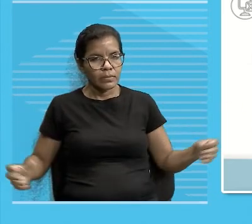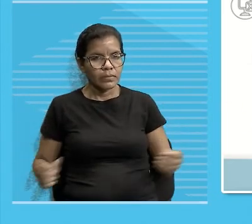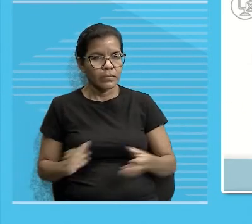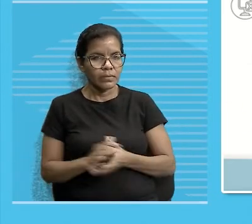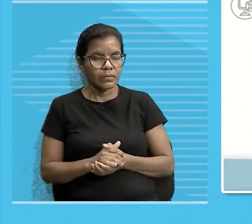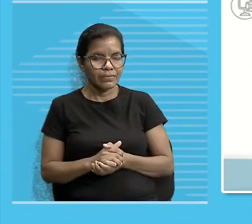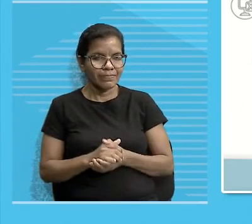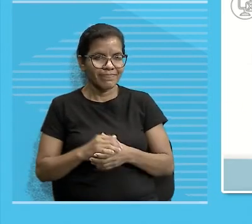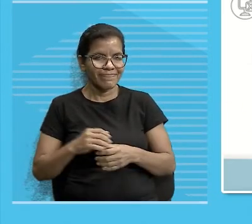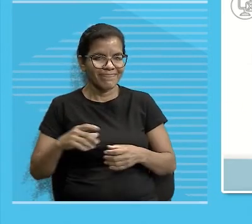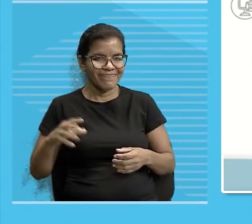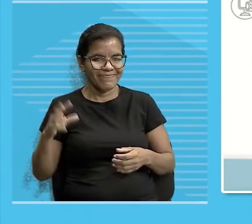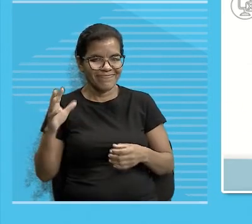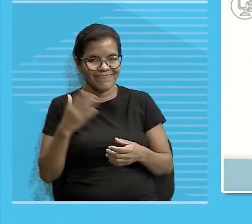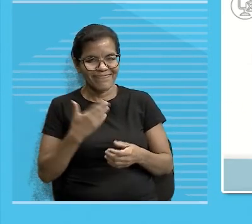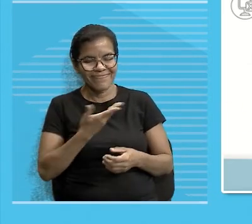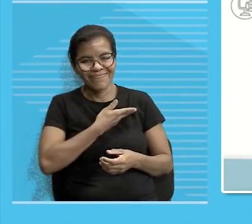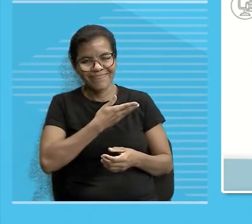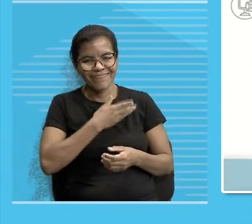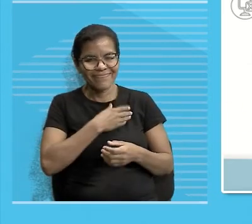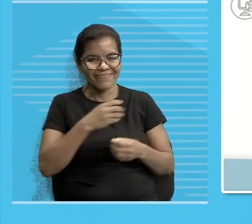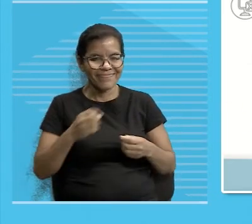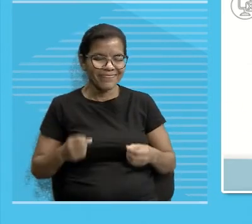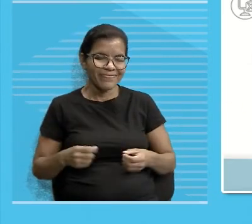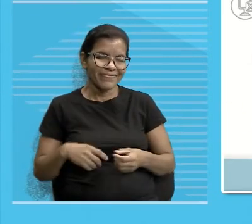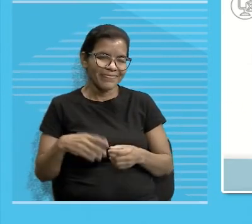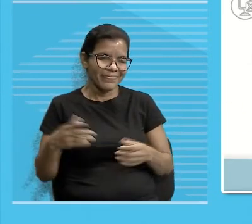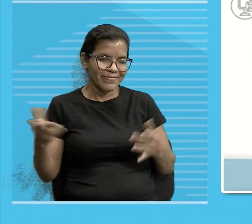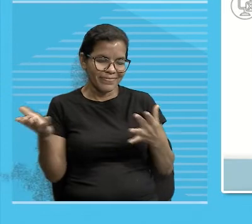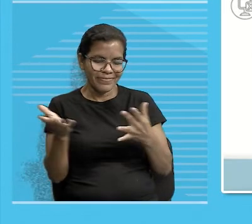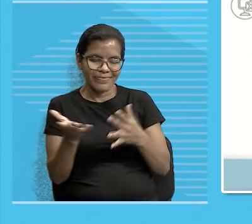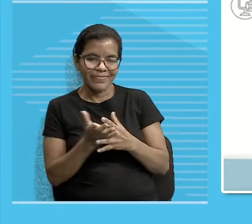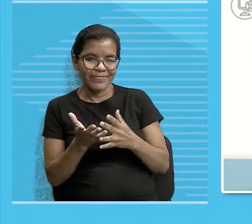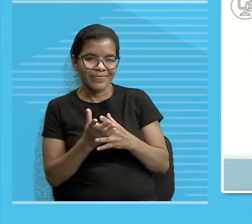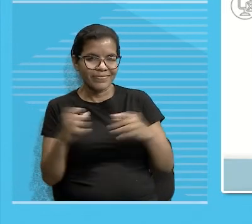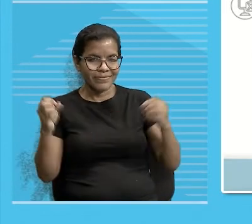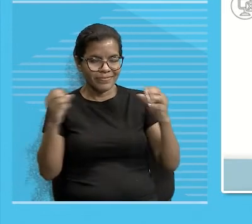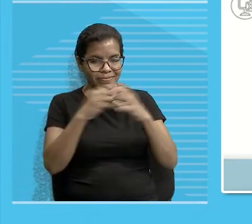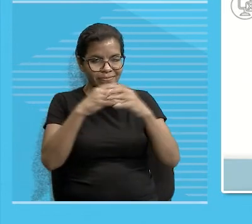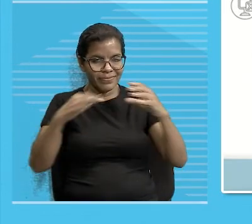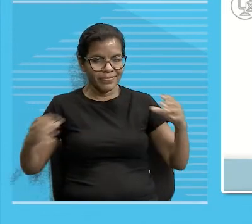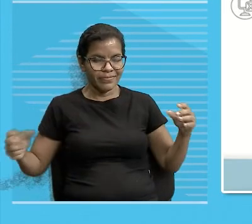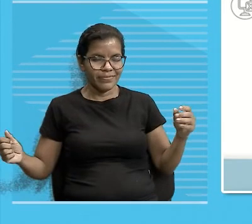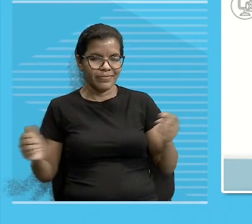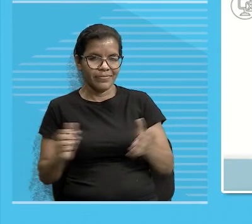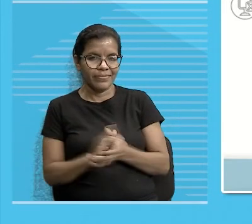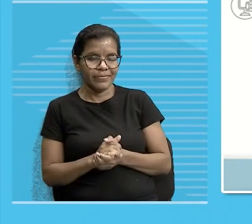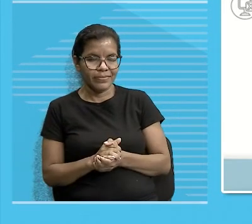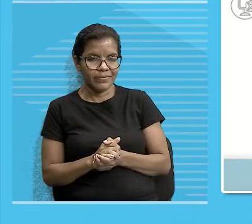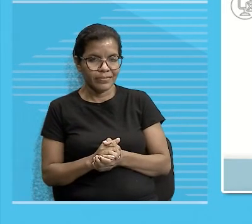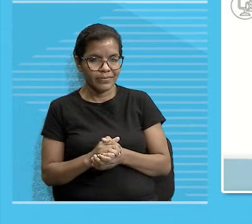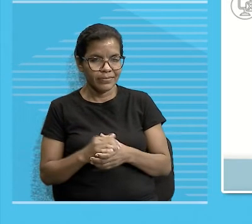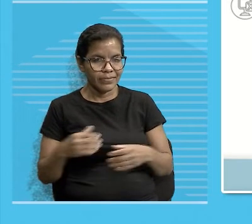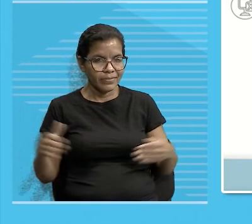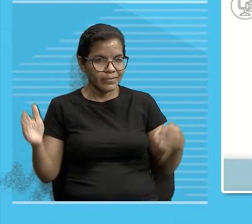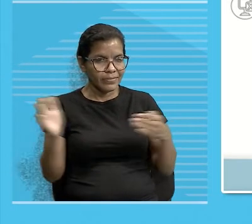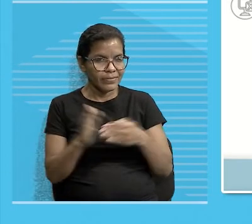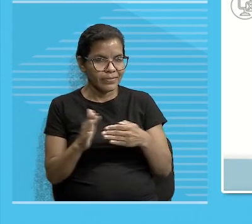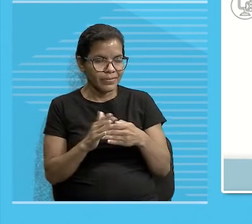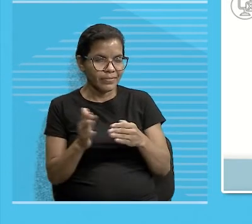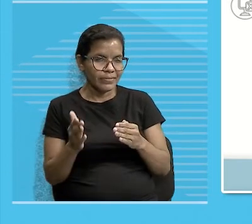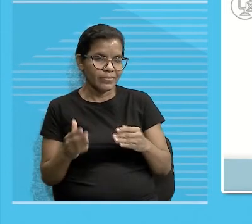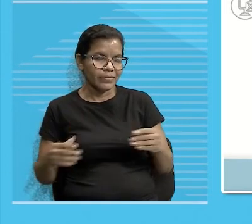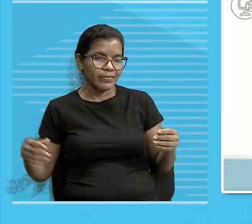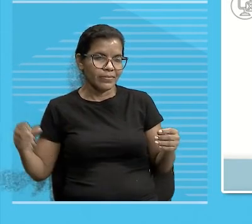seu muito exagerado, você diz, ei, mas você é barroco. Porque é uma característica que chega até os nossos dias, tá bom? Aqui